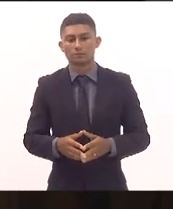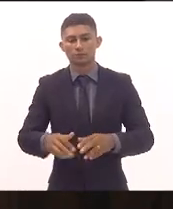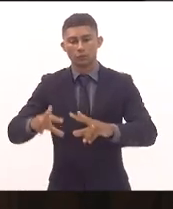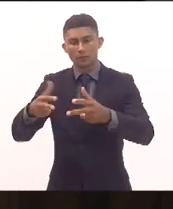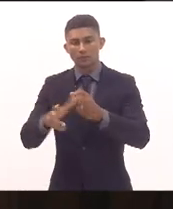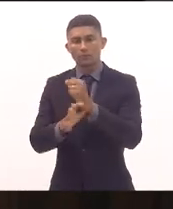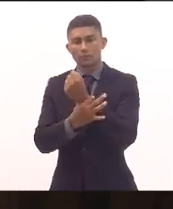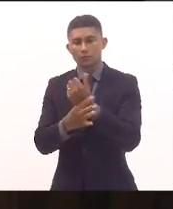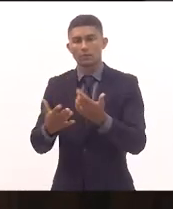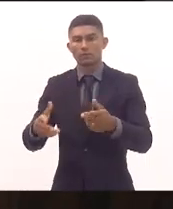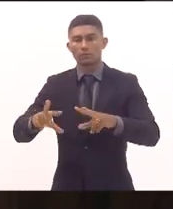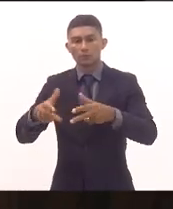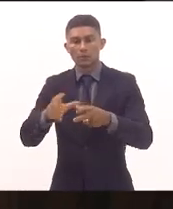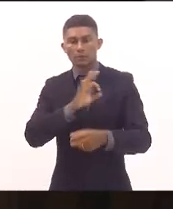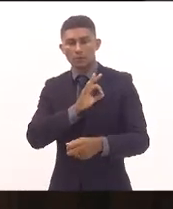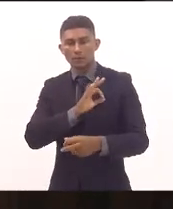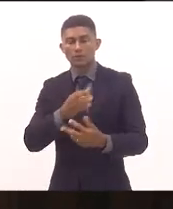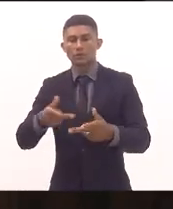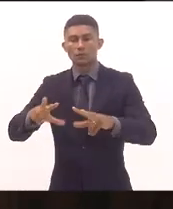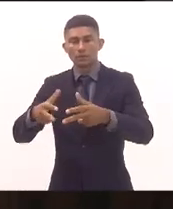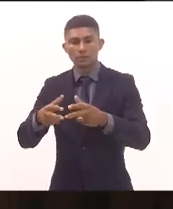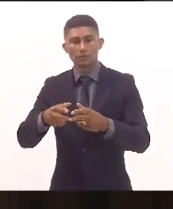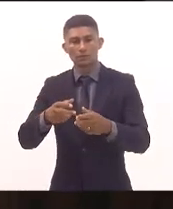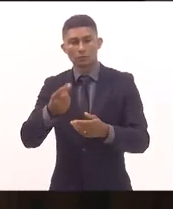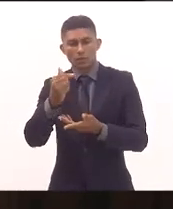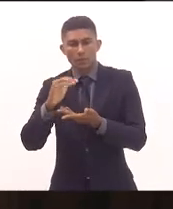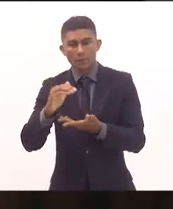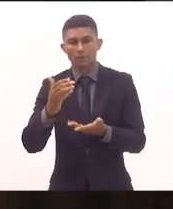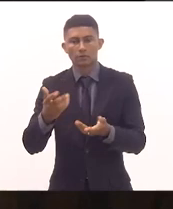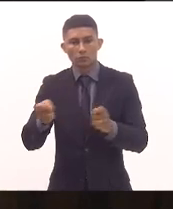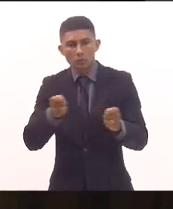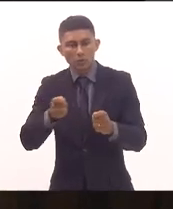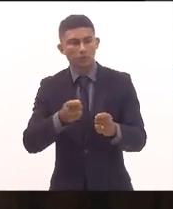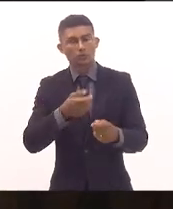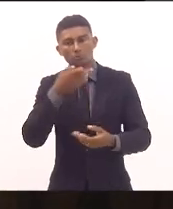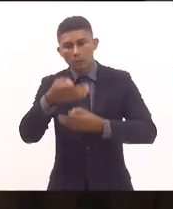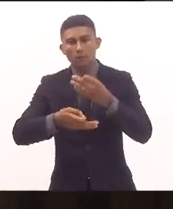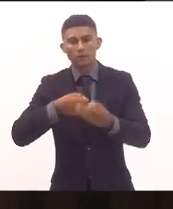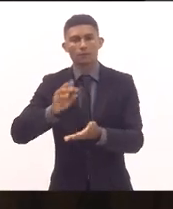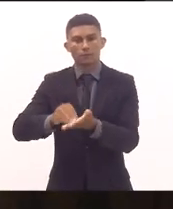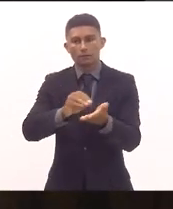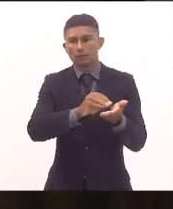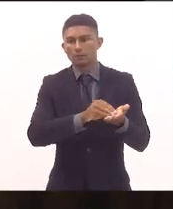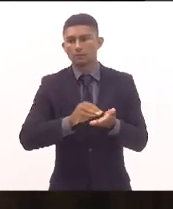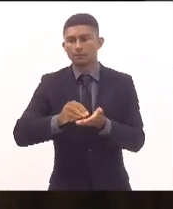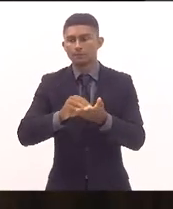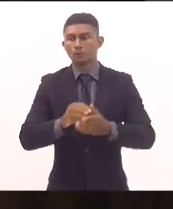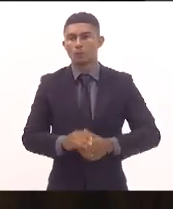Segurança Pública e Saúde, Polícia e de Orçamento, Finanças, Fiscalização Financeira e Controle. Quero ouvir